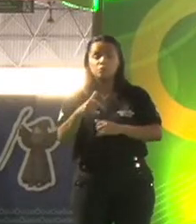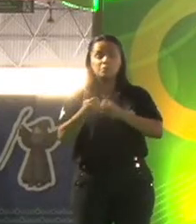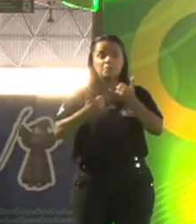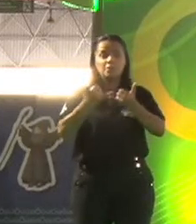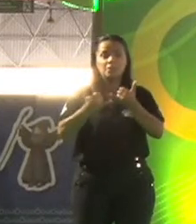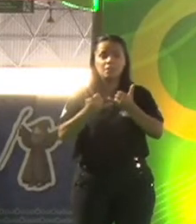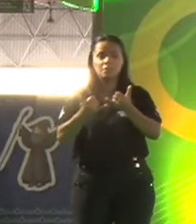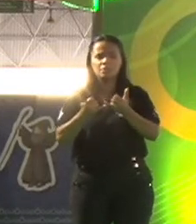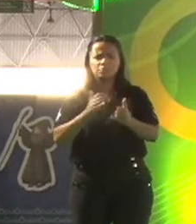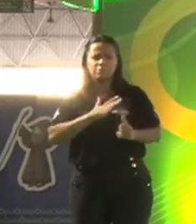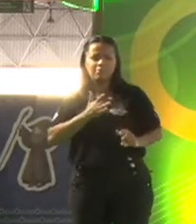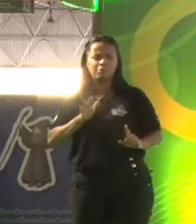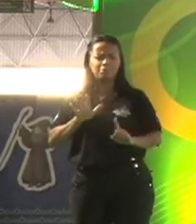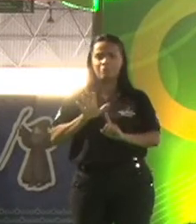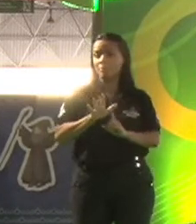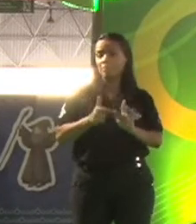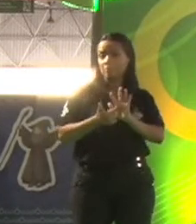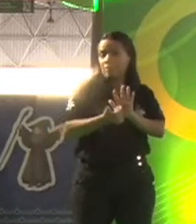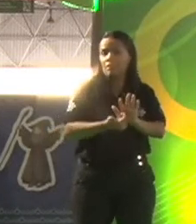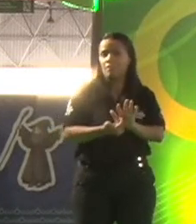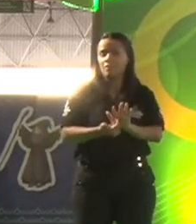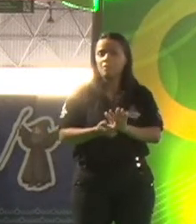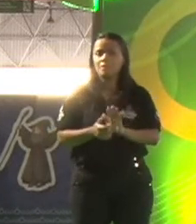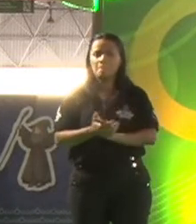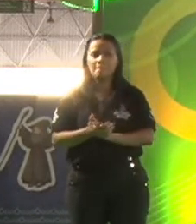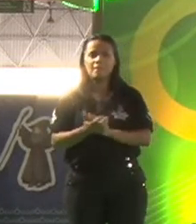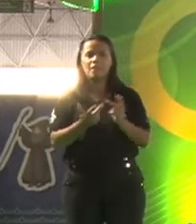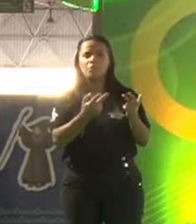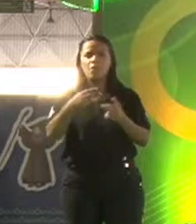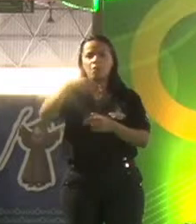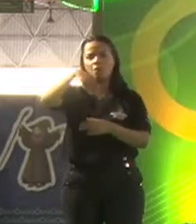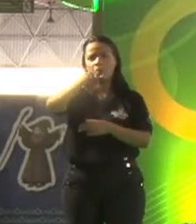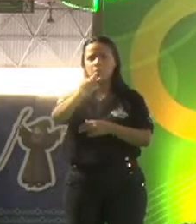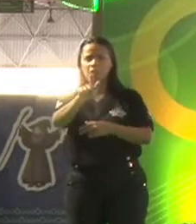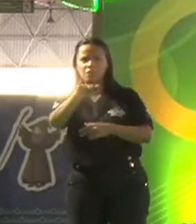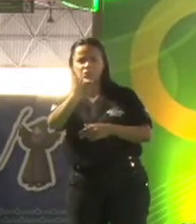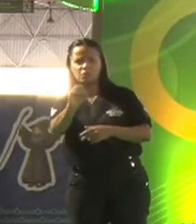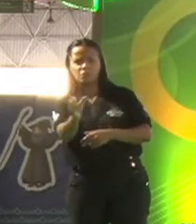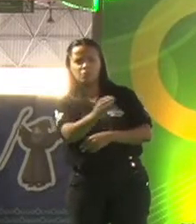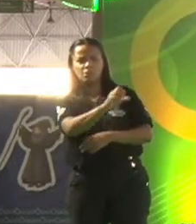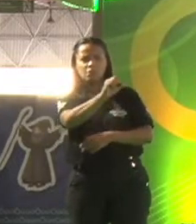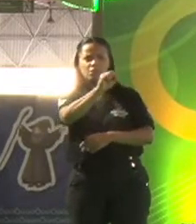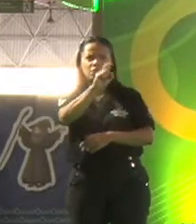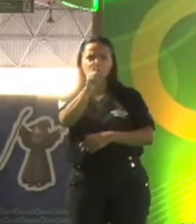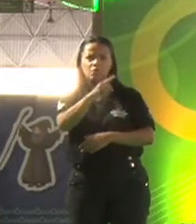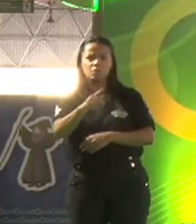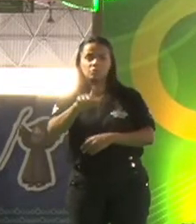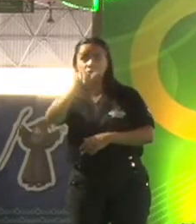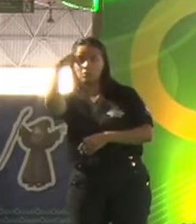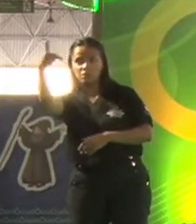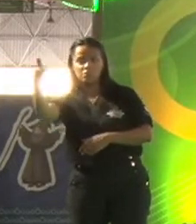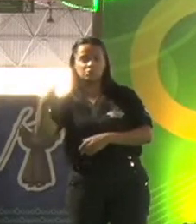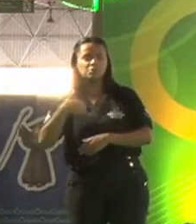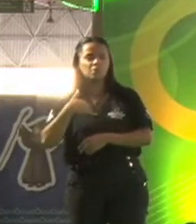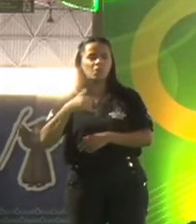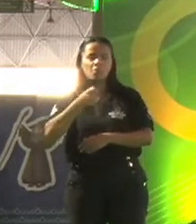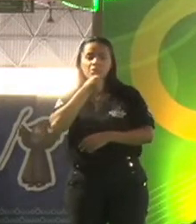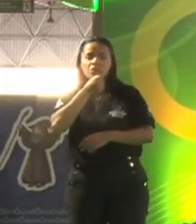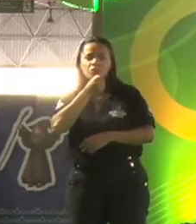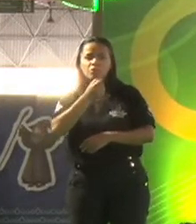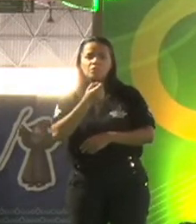reagia somente funções era um mágico de Oz tinha uma pessoa do outro lado com microfonezinho fazendo os barulhos e as crianças